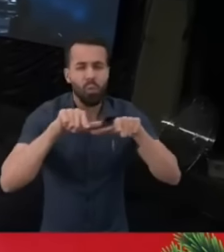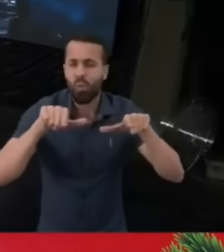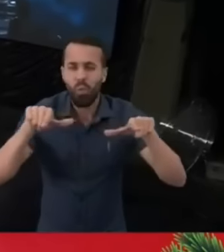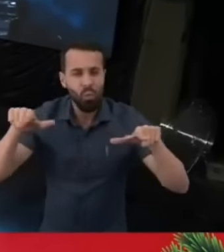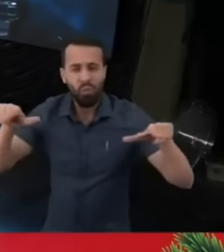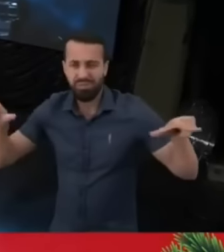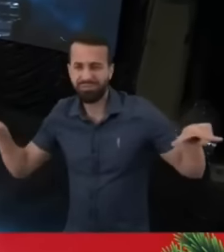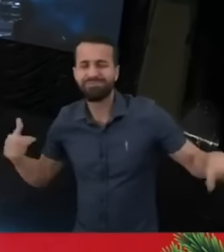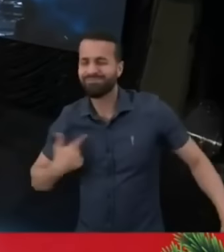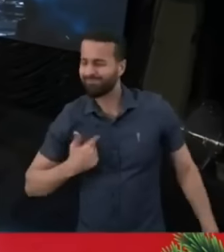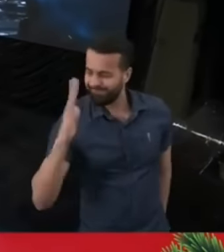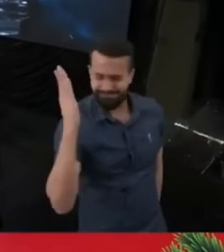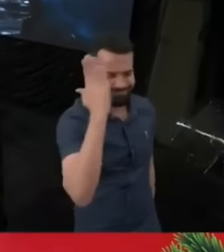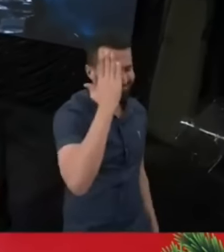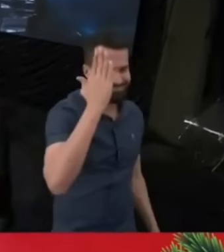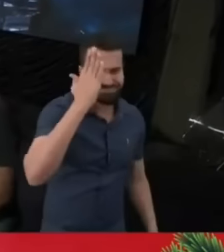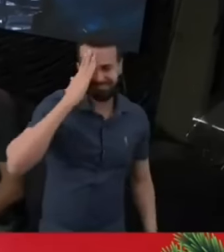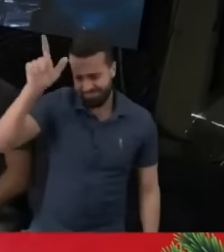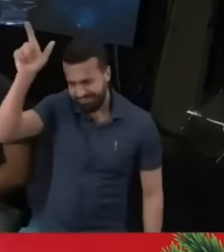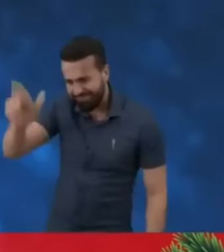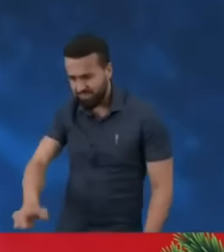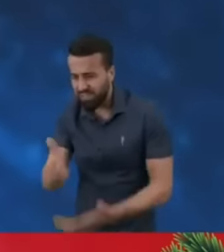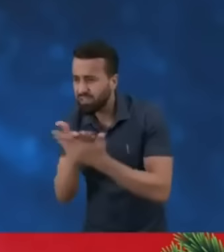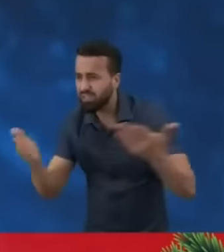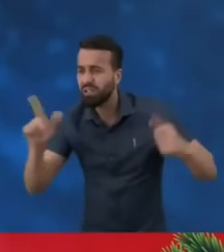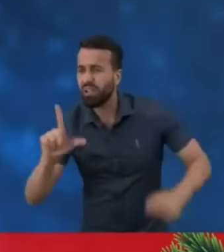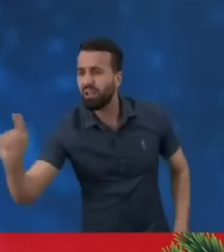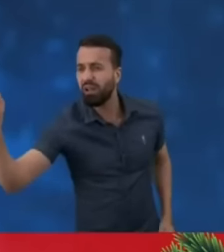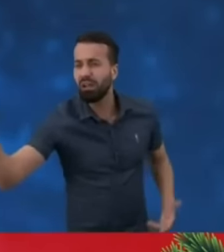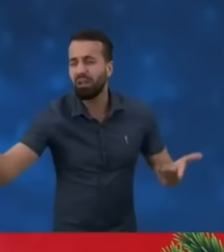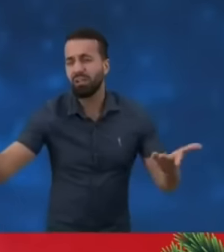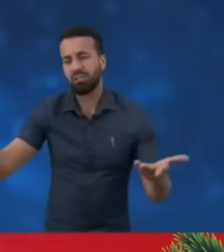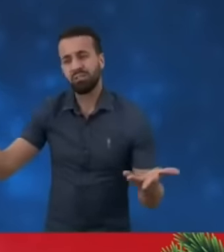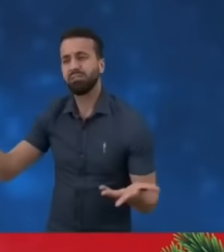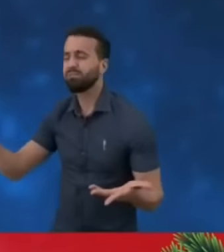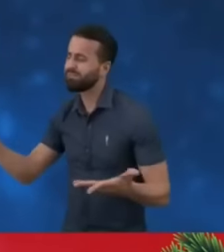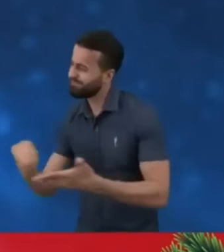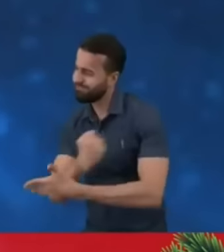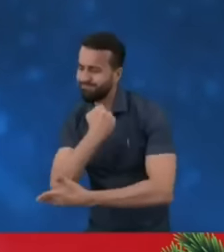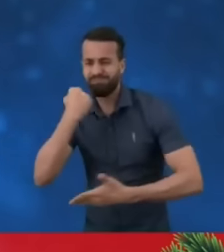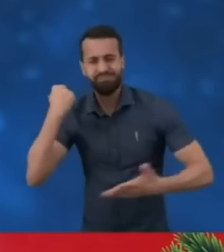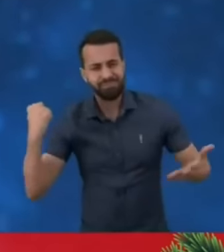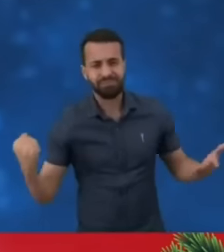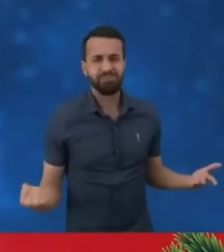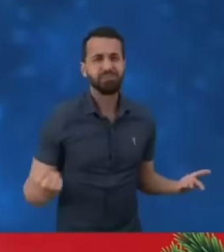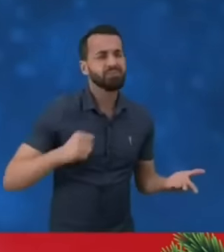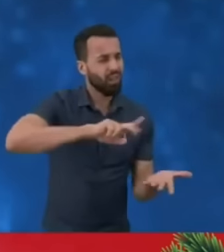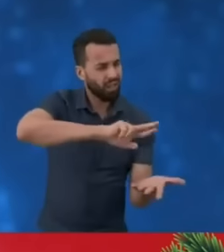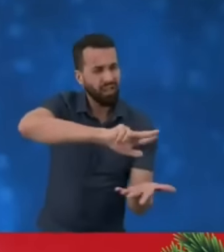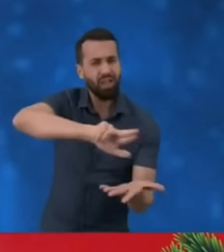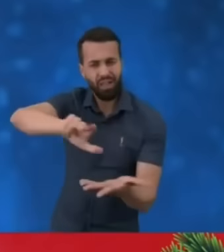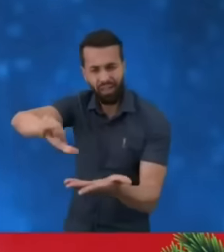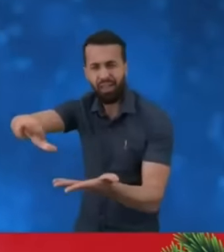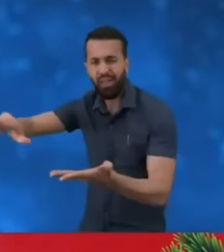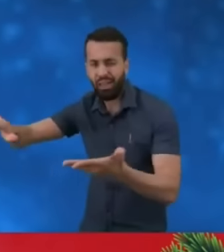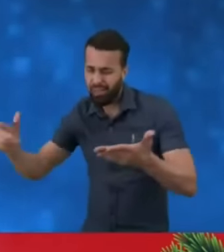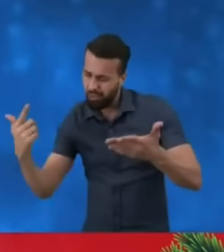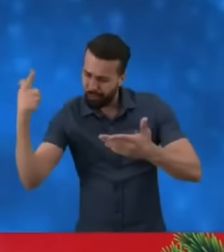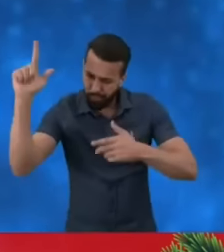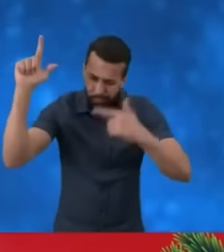E aí? Porque já sei que te perdi, e entre outras